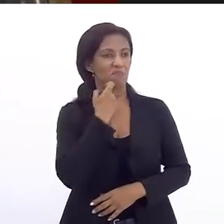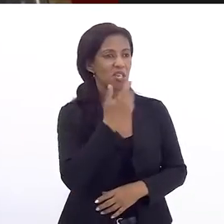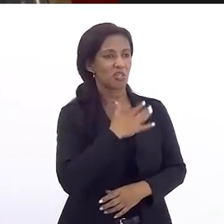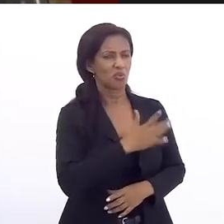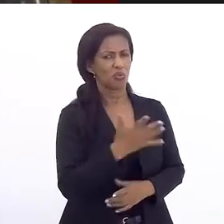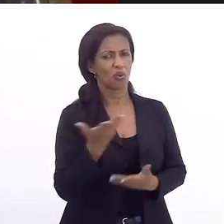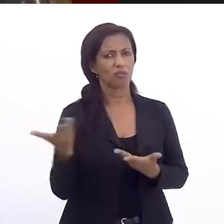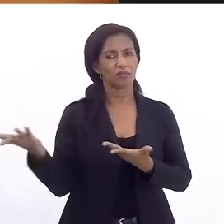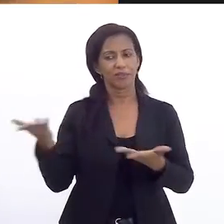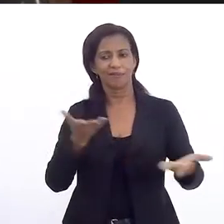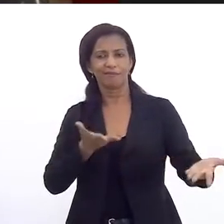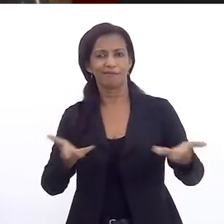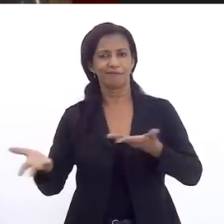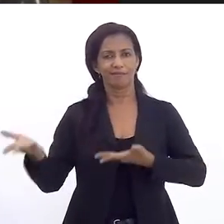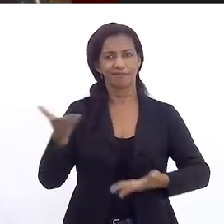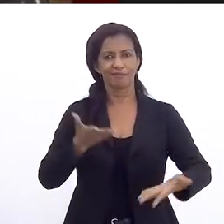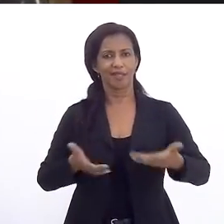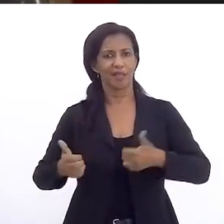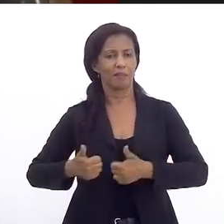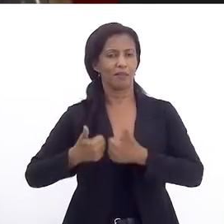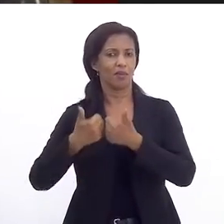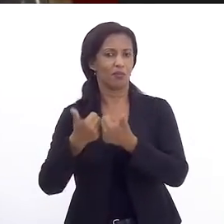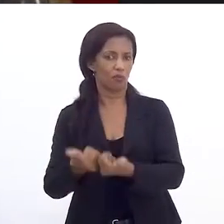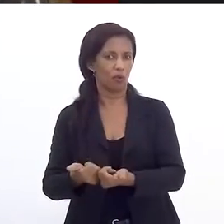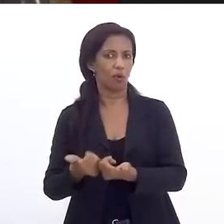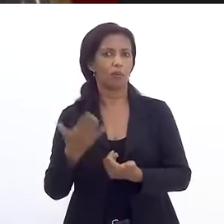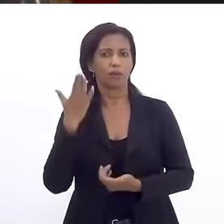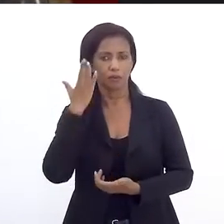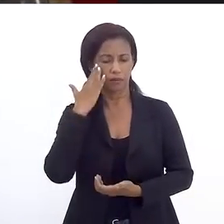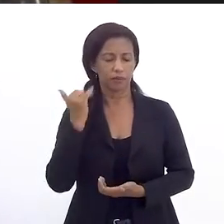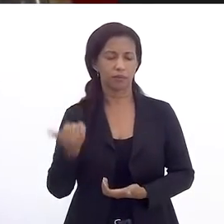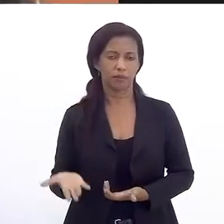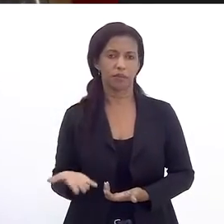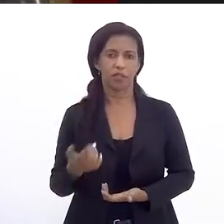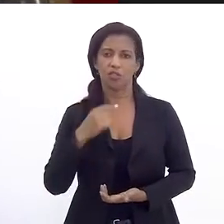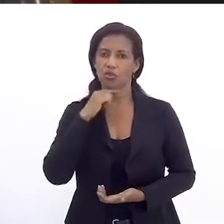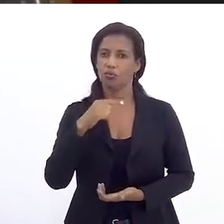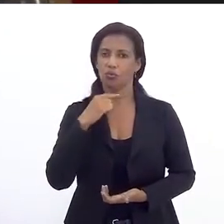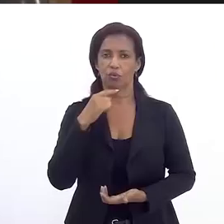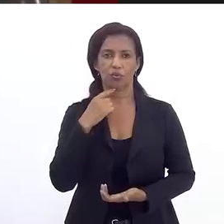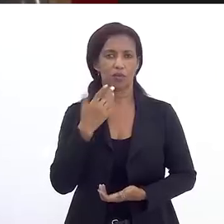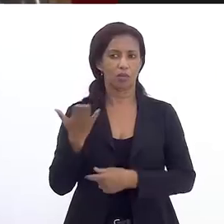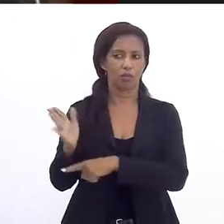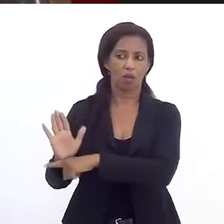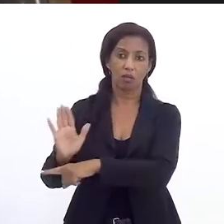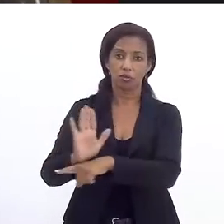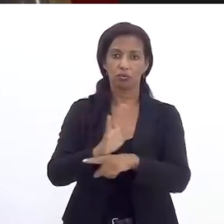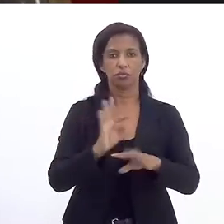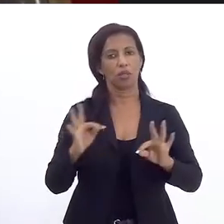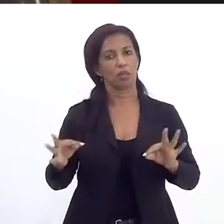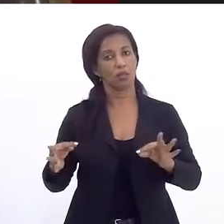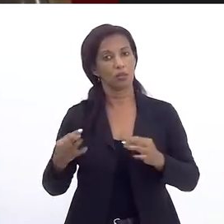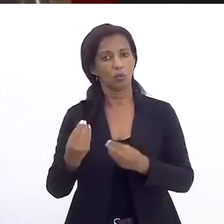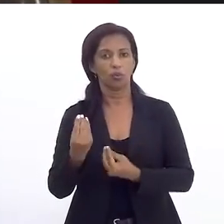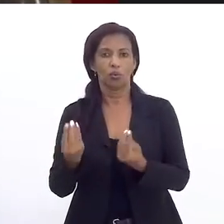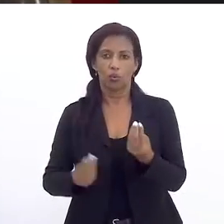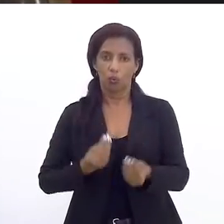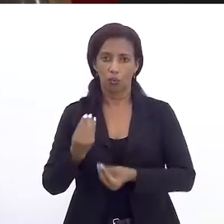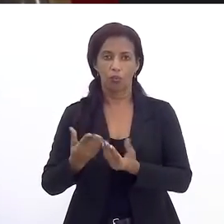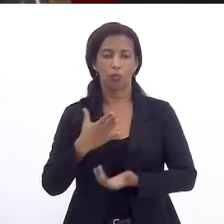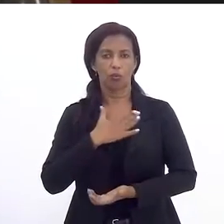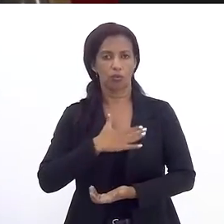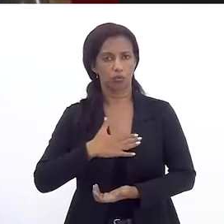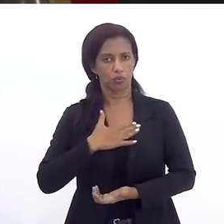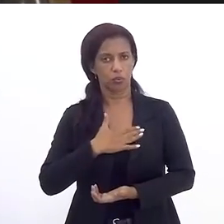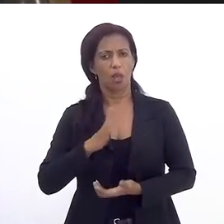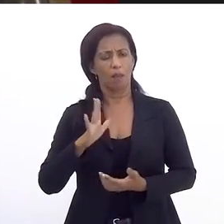os seus desejos, os seus filhos, junto com o seu marido, não gosta. Eu não gosto de carne, não gosto de frango, de peixe. E você